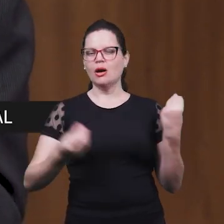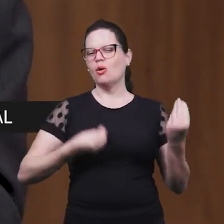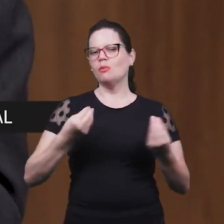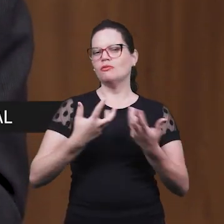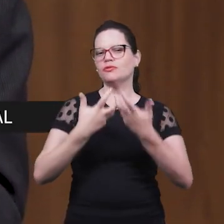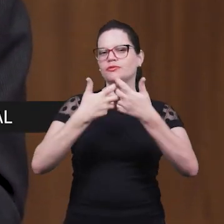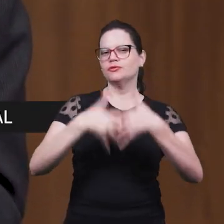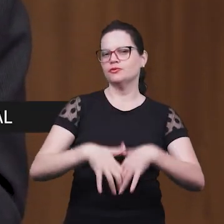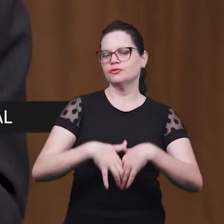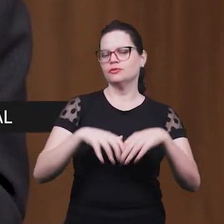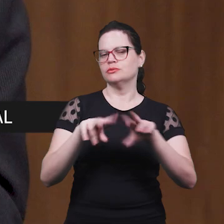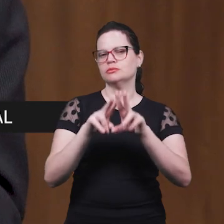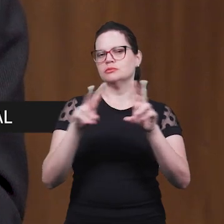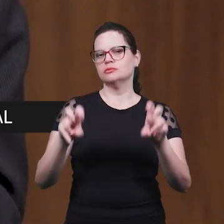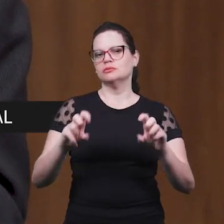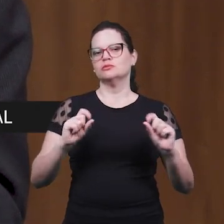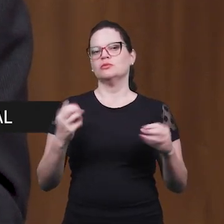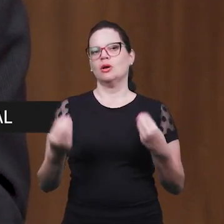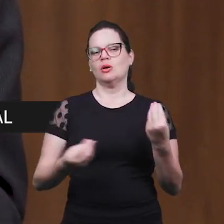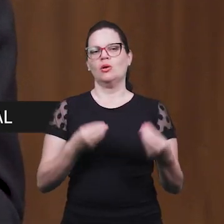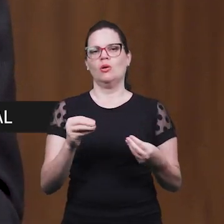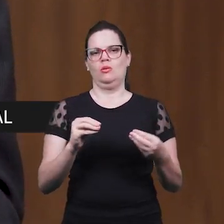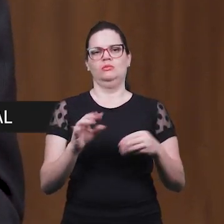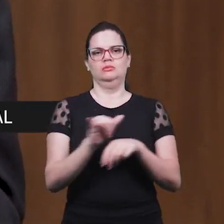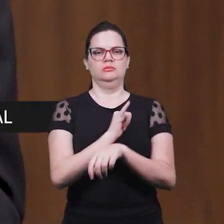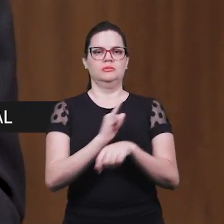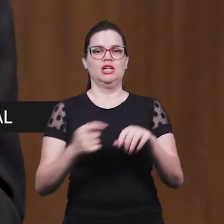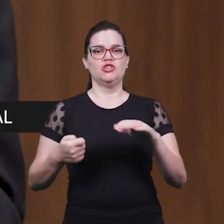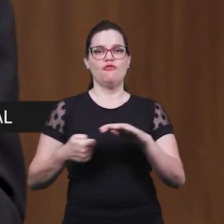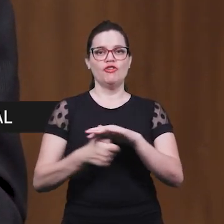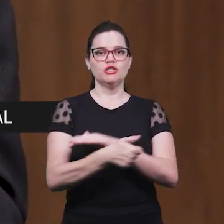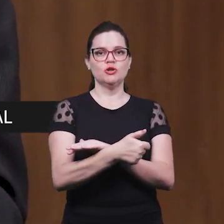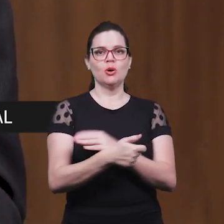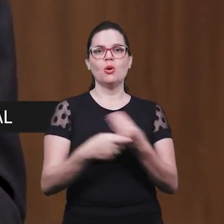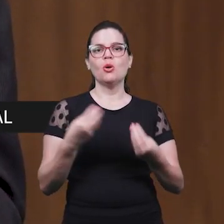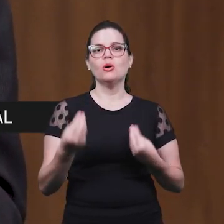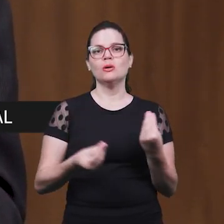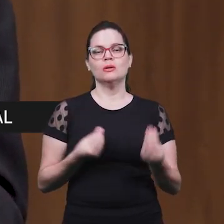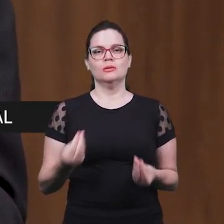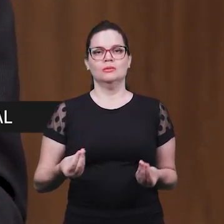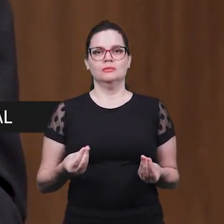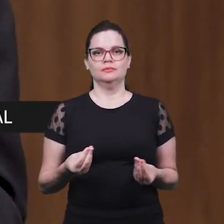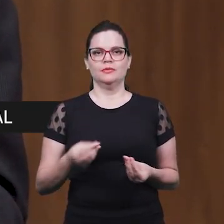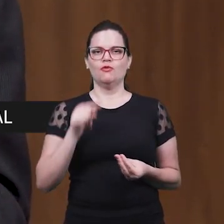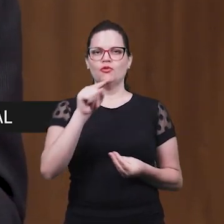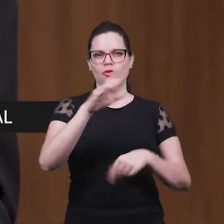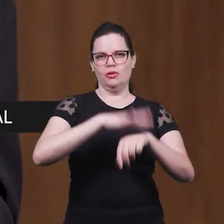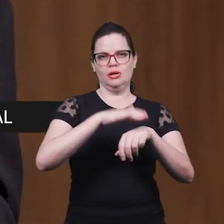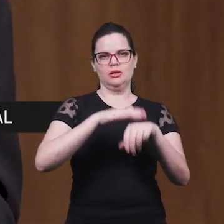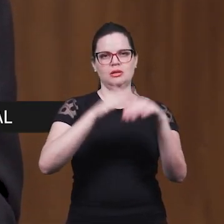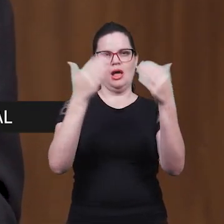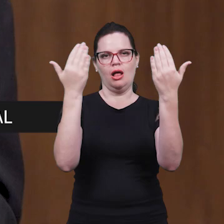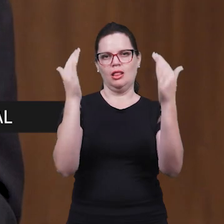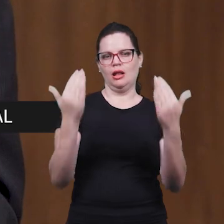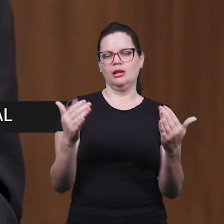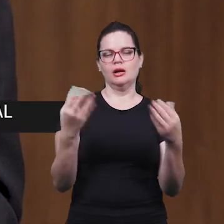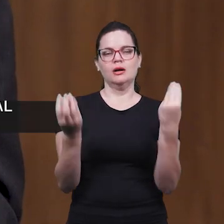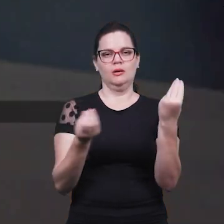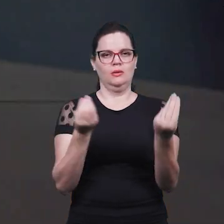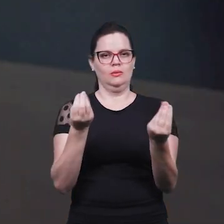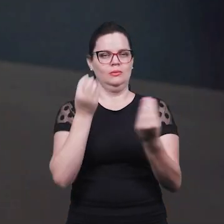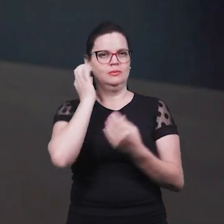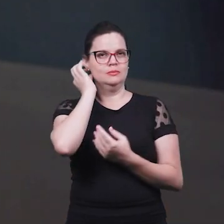que esses meios de investir, qual a análise que as pessoas têm que fazer em relação a